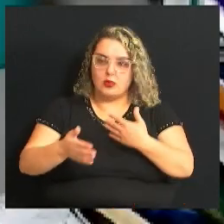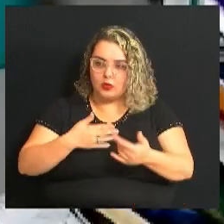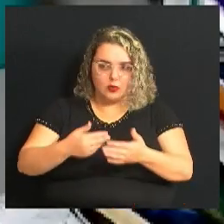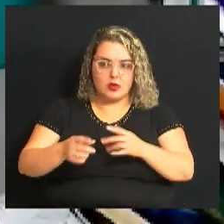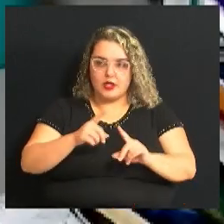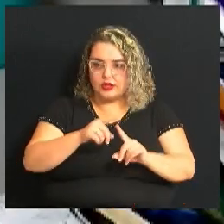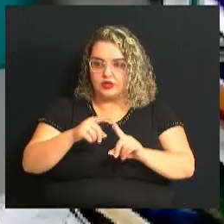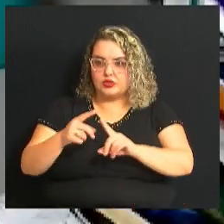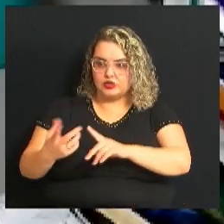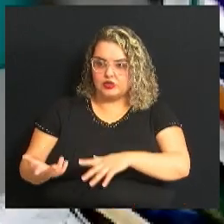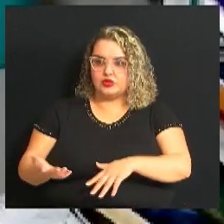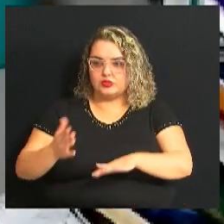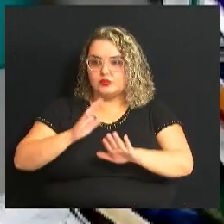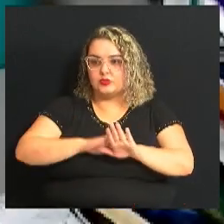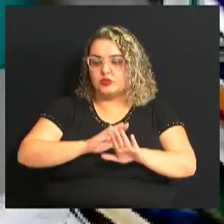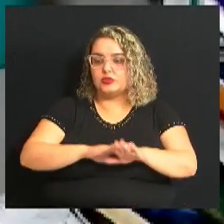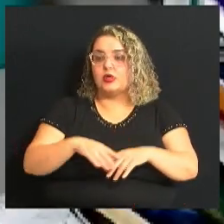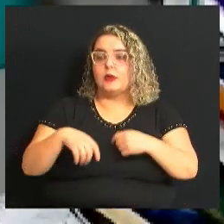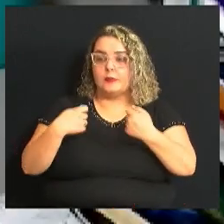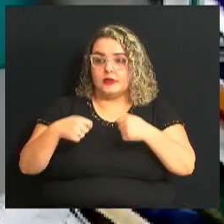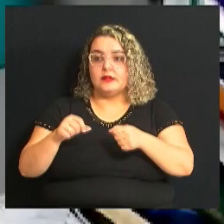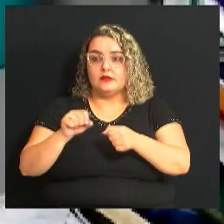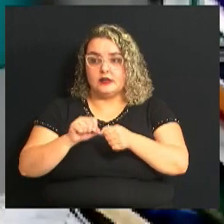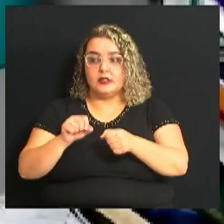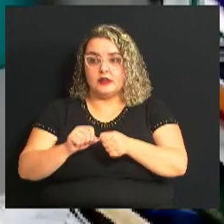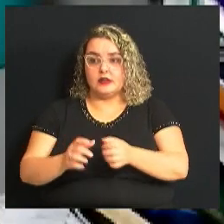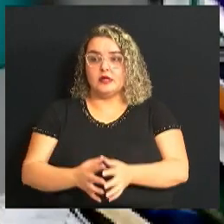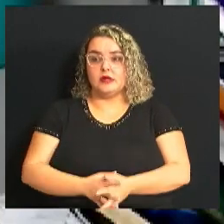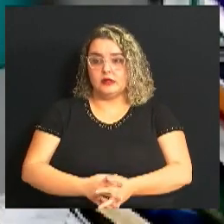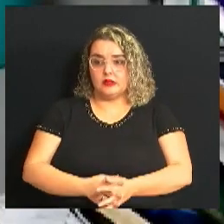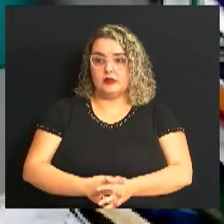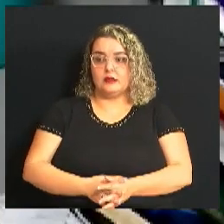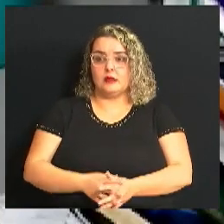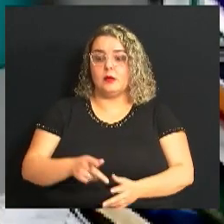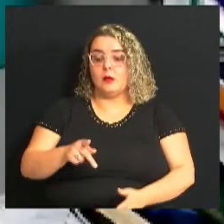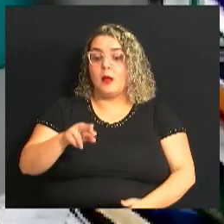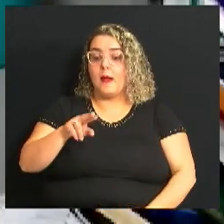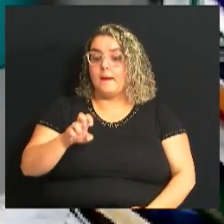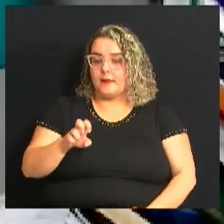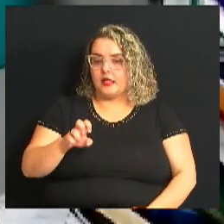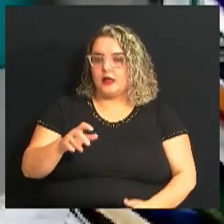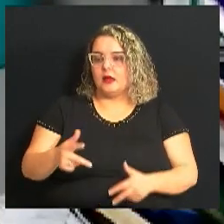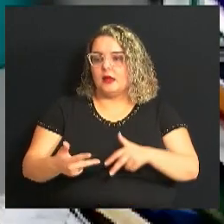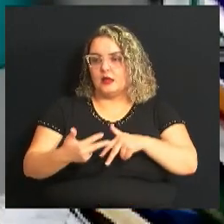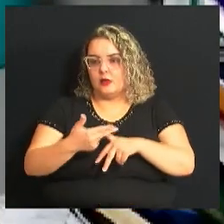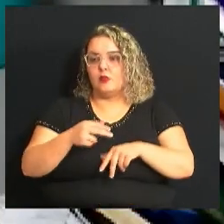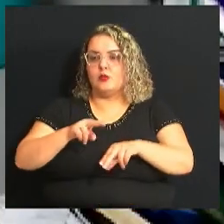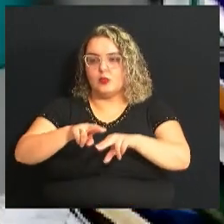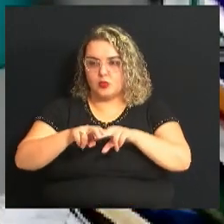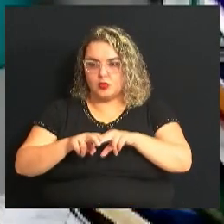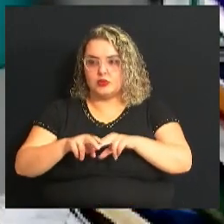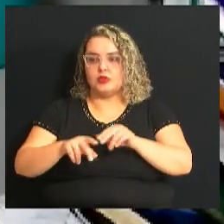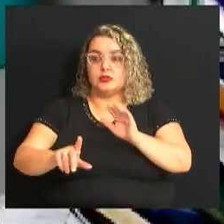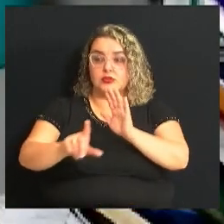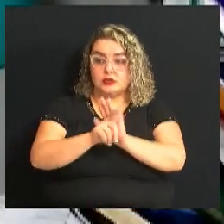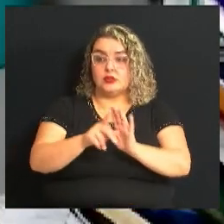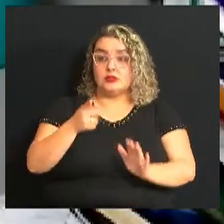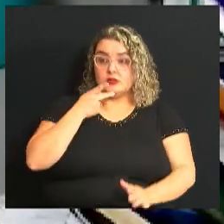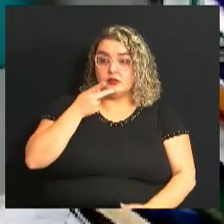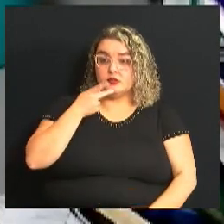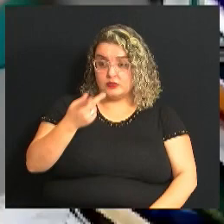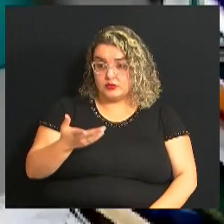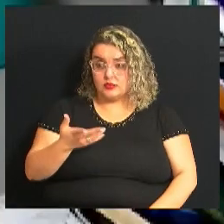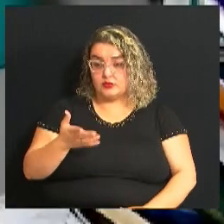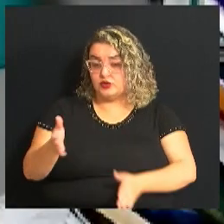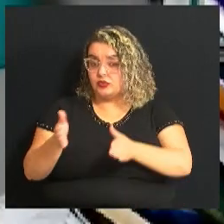procedimento devem ser realizadas nesse momento pré-operatório, até por isso que a legislação fala de um